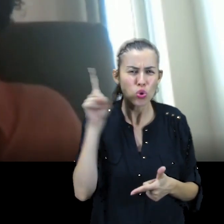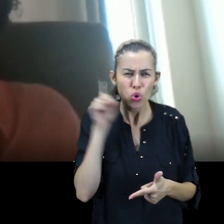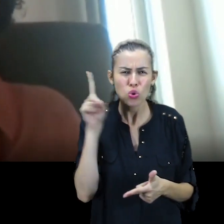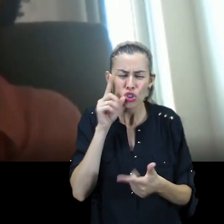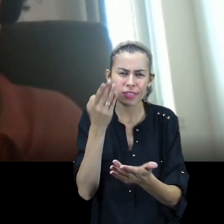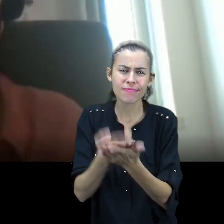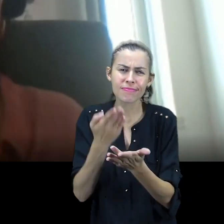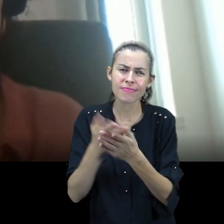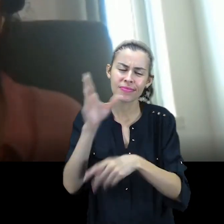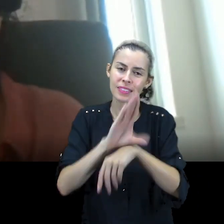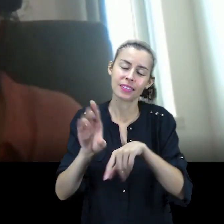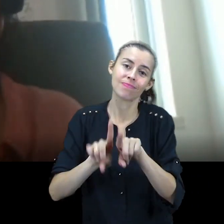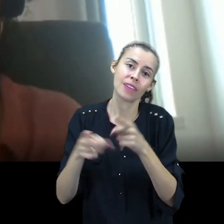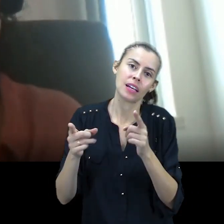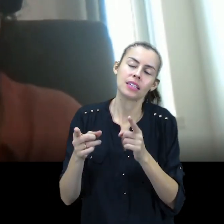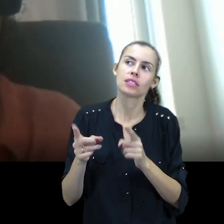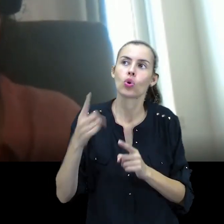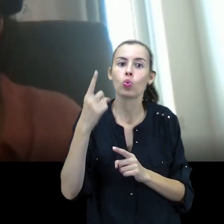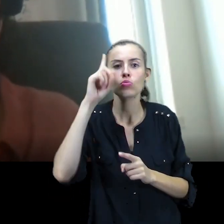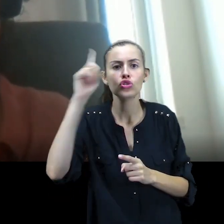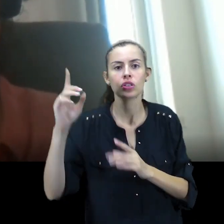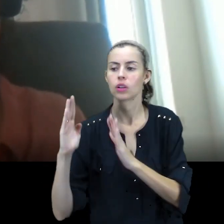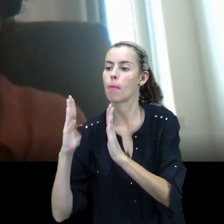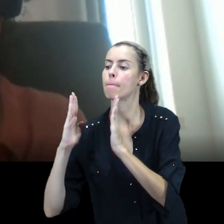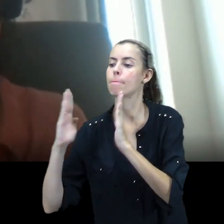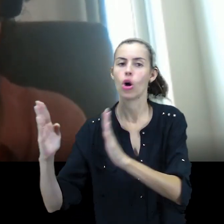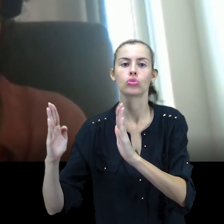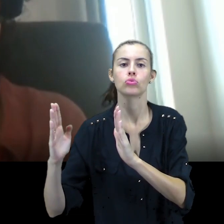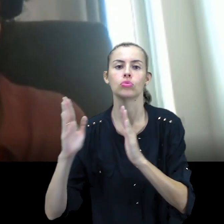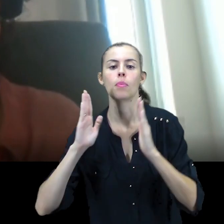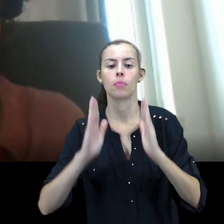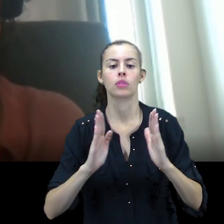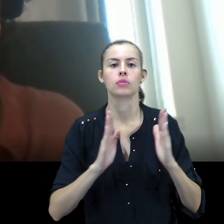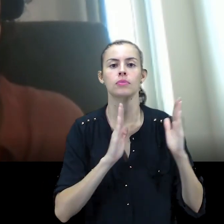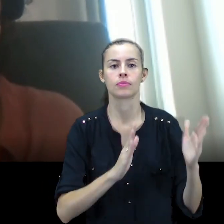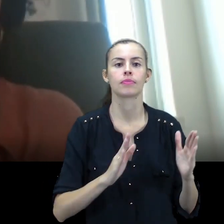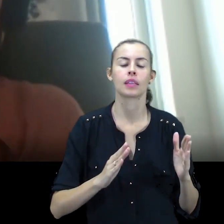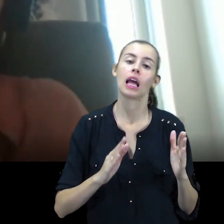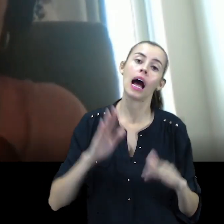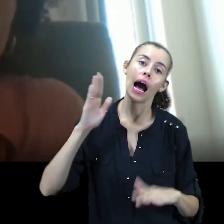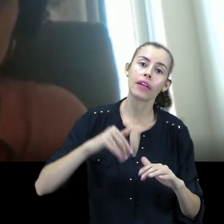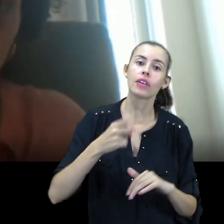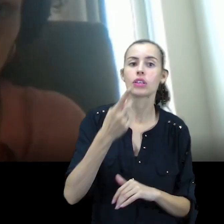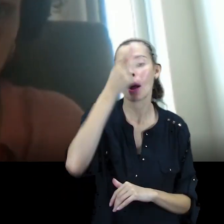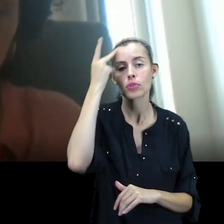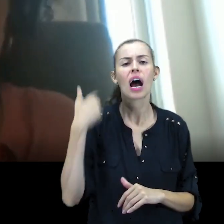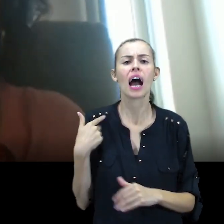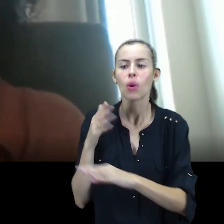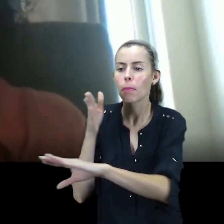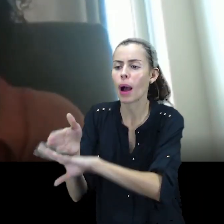carga horária completa, mas quem não puder vai fazendo por módulos para poder a gente conseguir atingir um número maior de pessoas. Tem uma questão